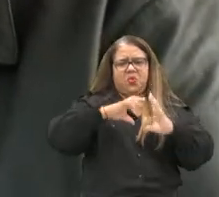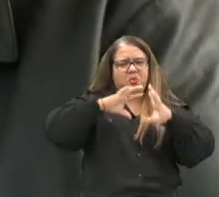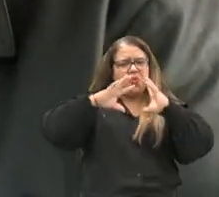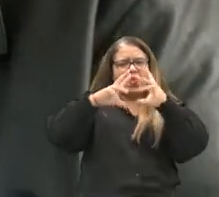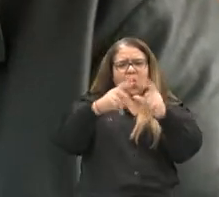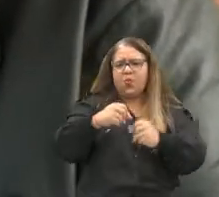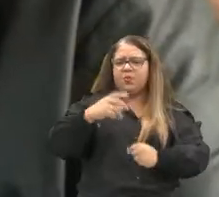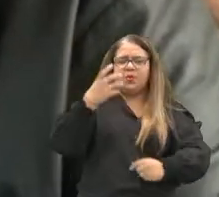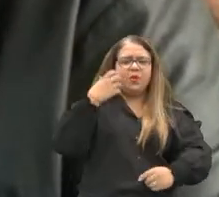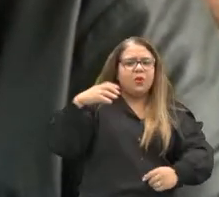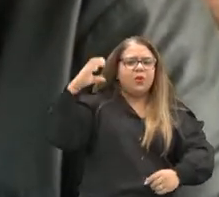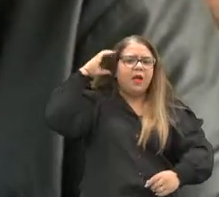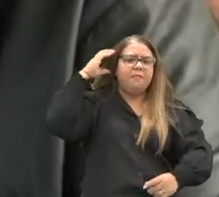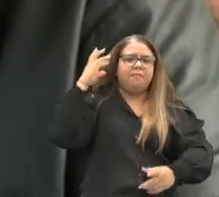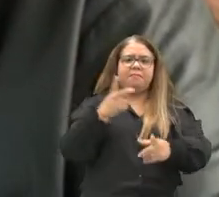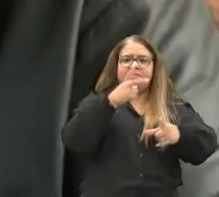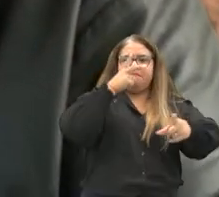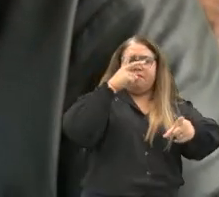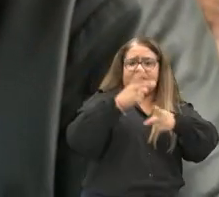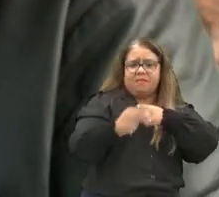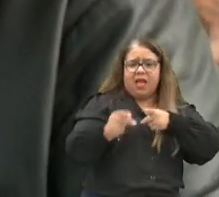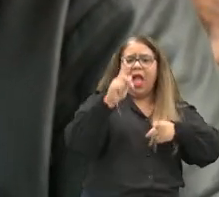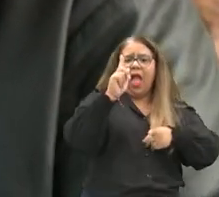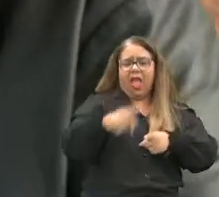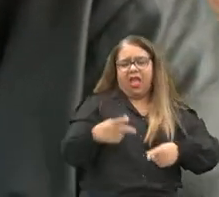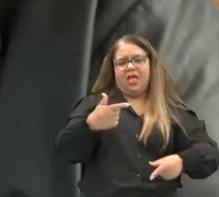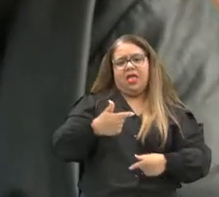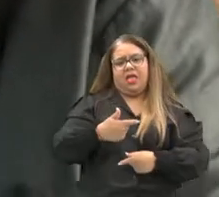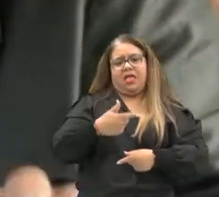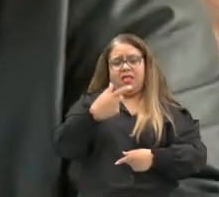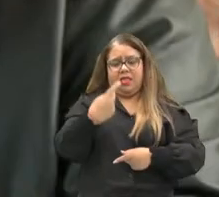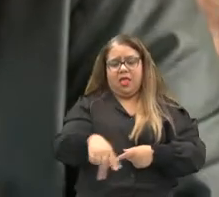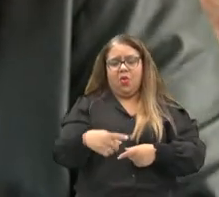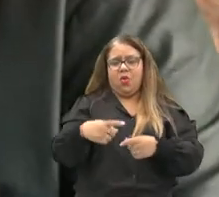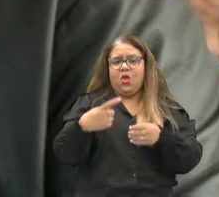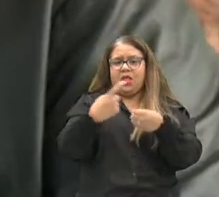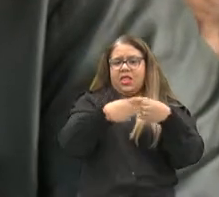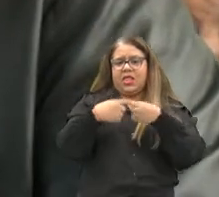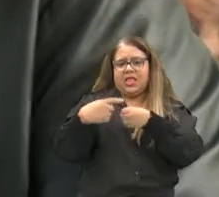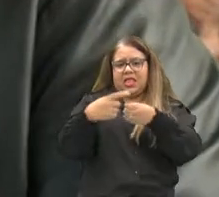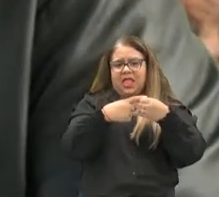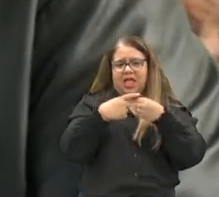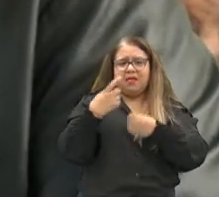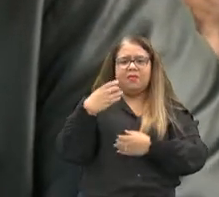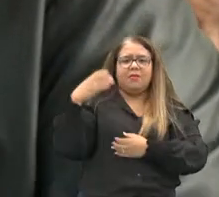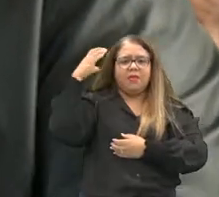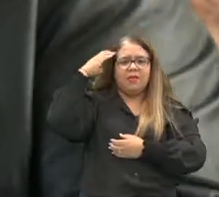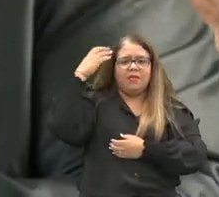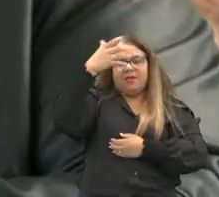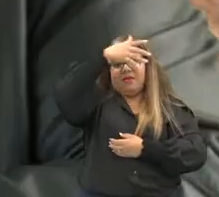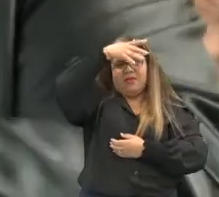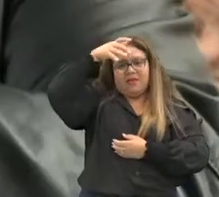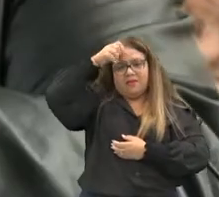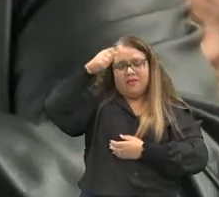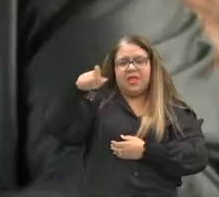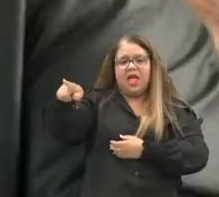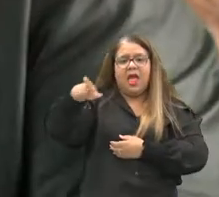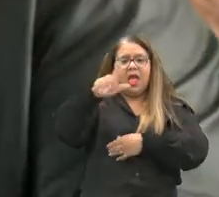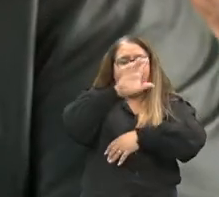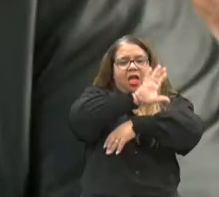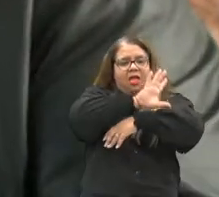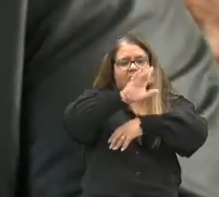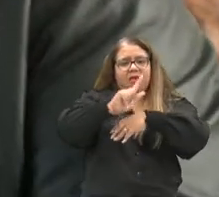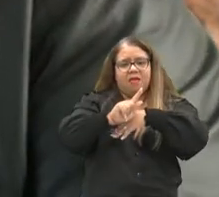se consolidasse como a capital de Mato Grosso. Aí foi uma pá de cal nas pretensões de Campo Grande. Depois